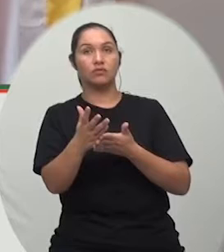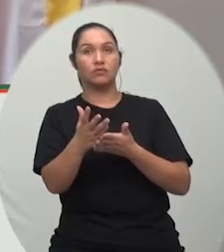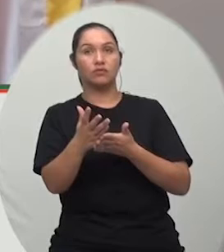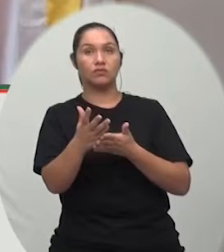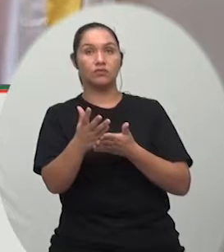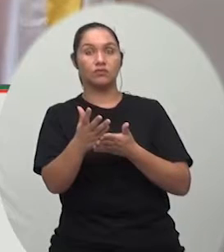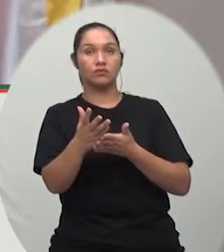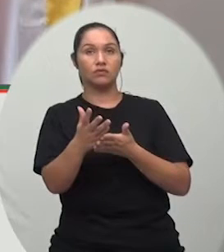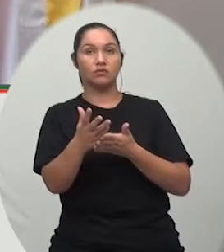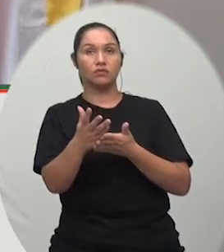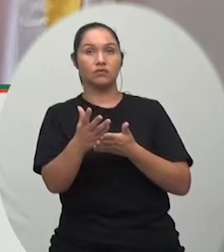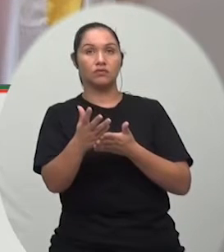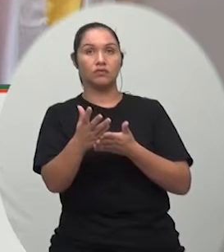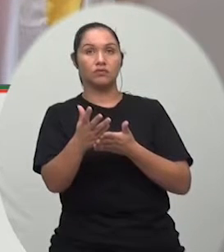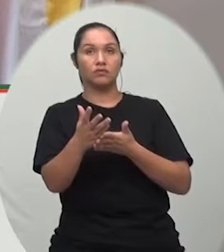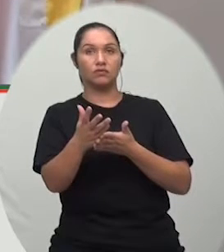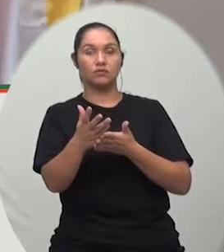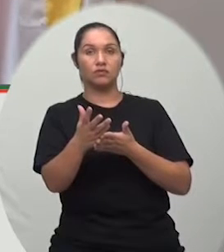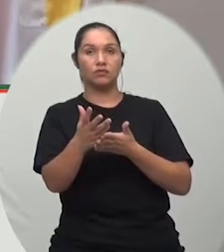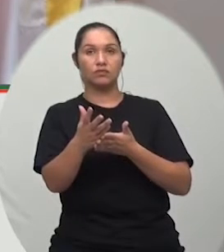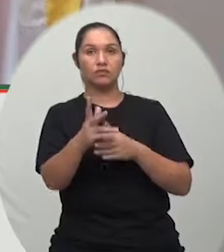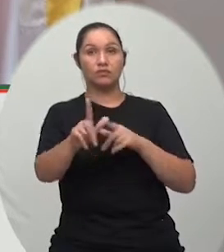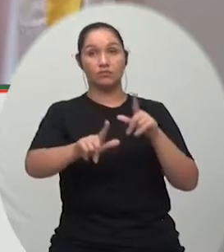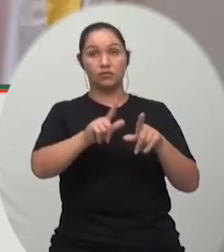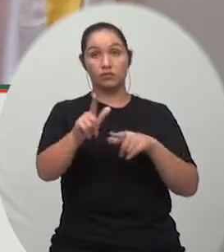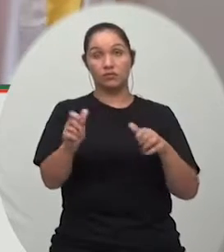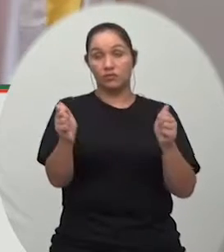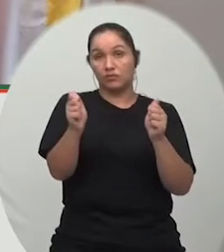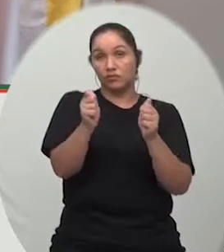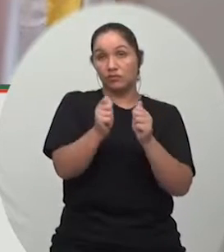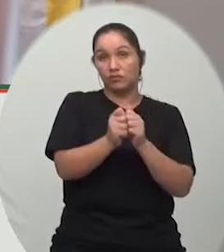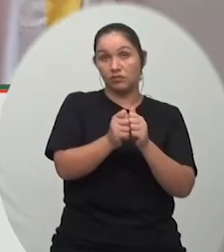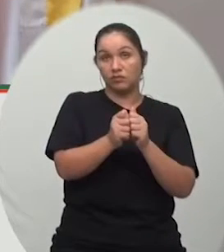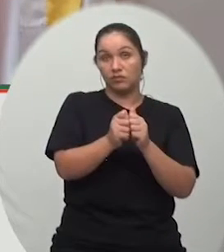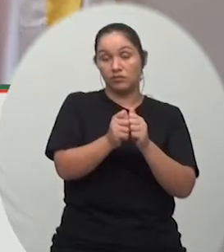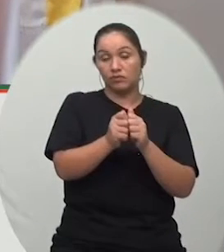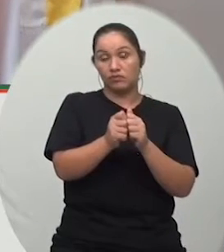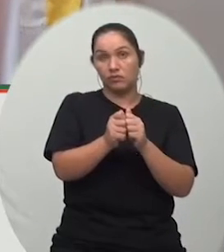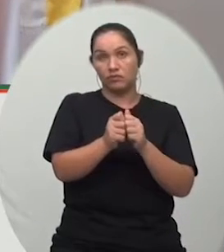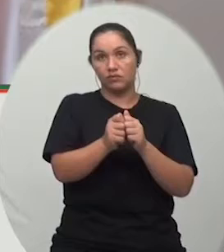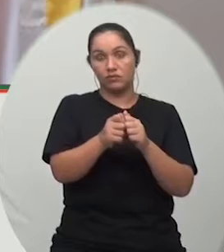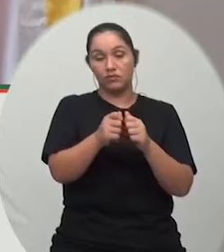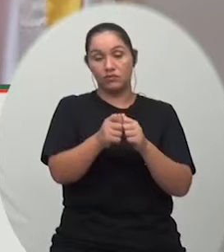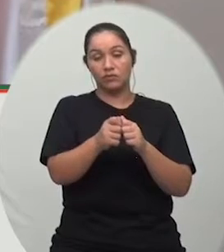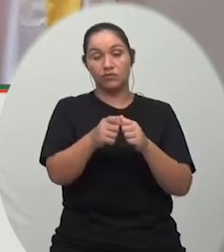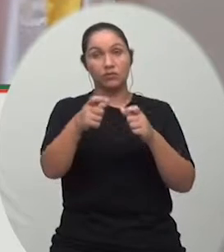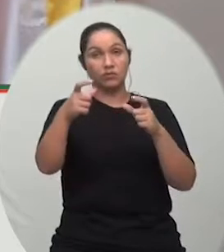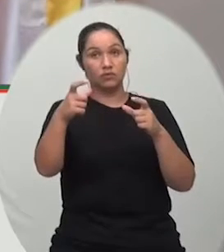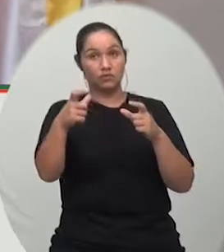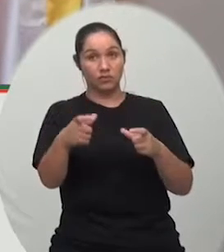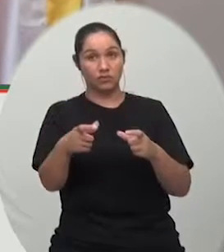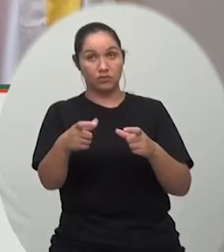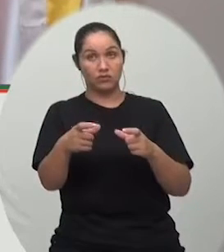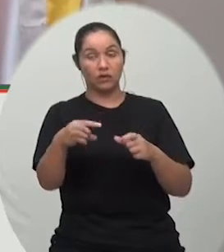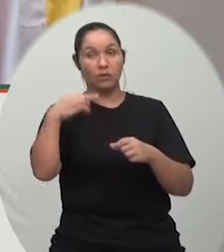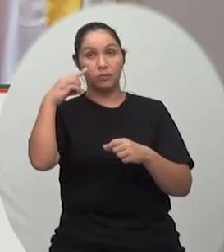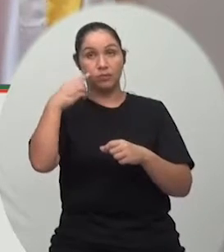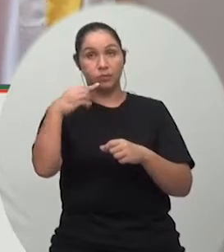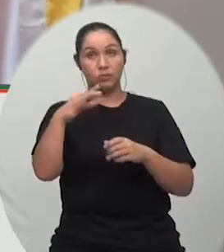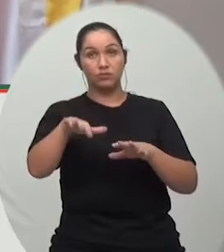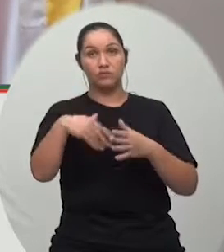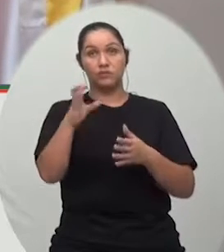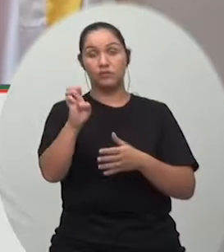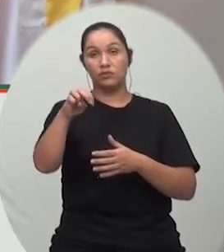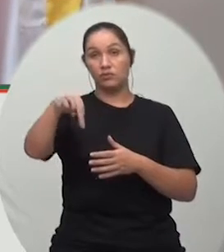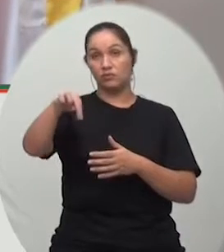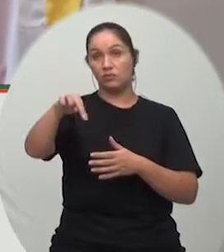do espaço ali do curso de Direito, com a coordenação sempre muito aberta aos alunos, e com um centro acadêmico que passou